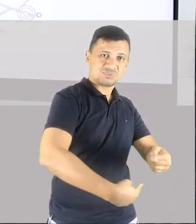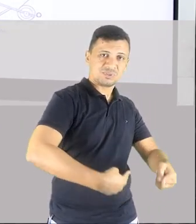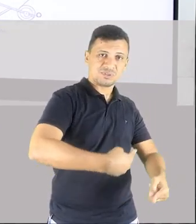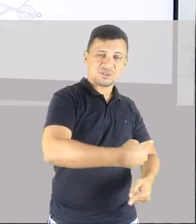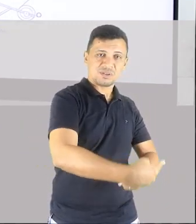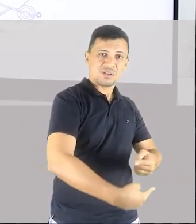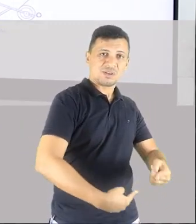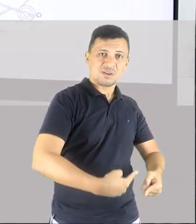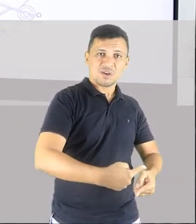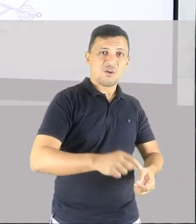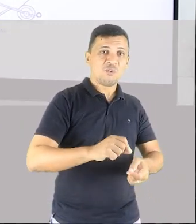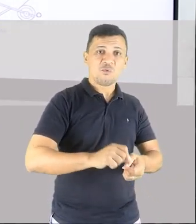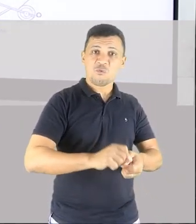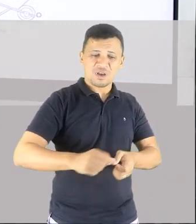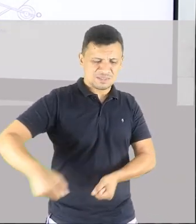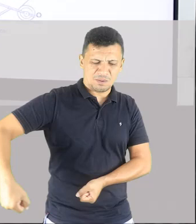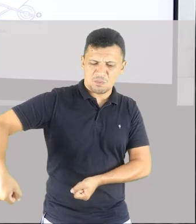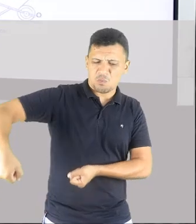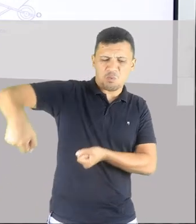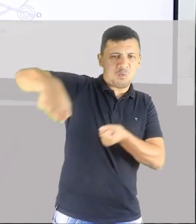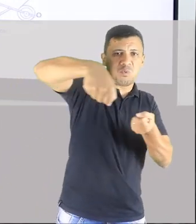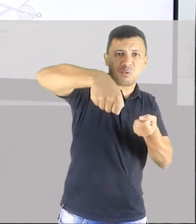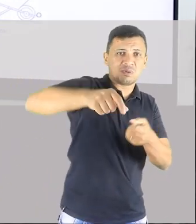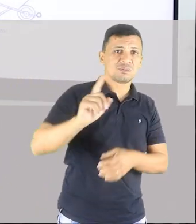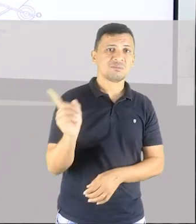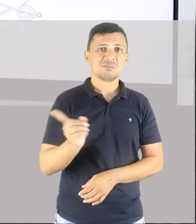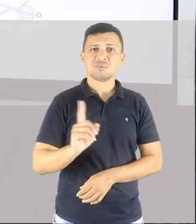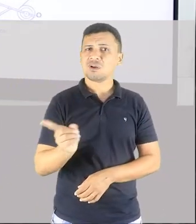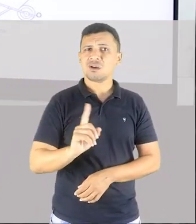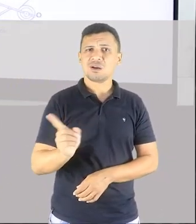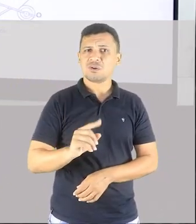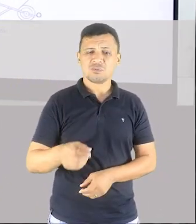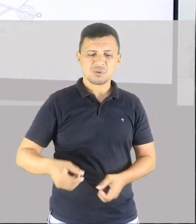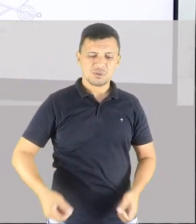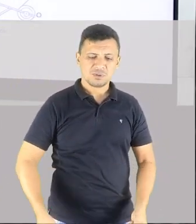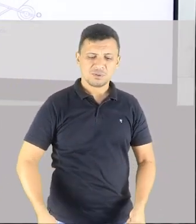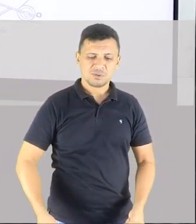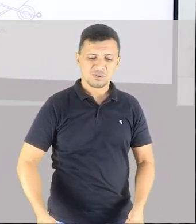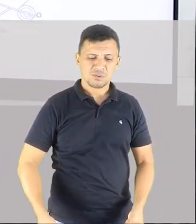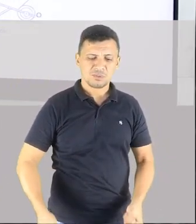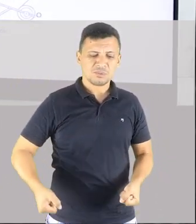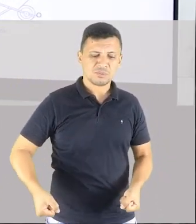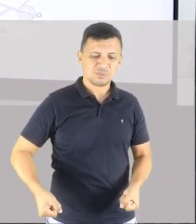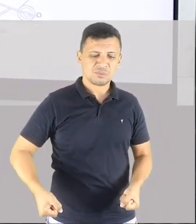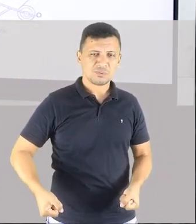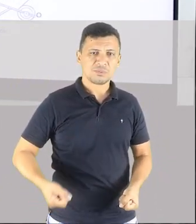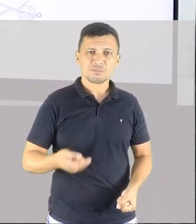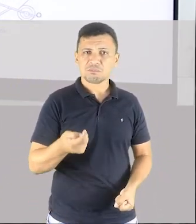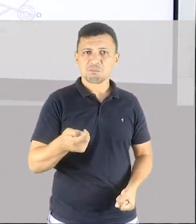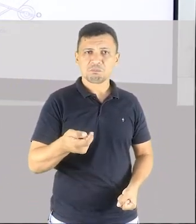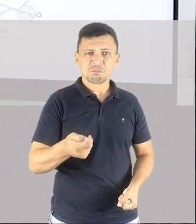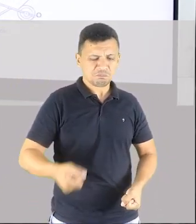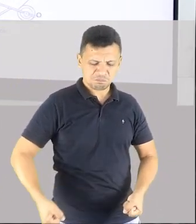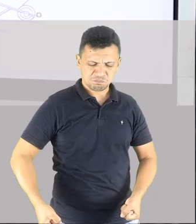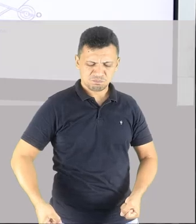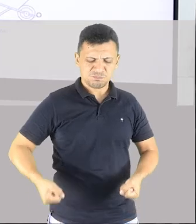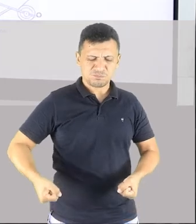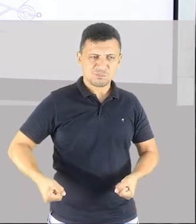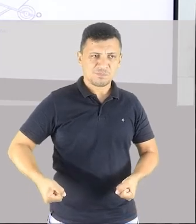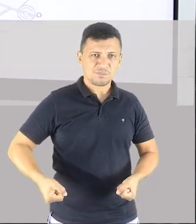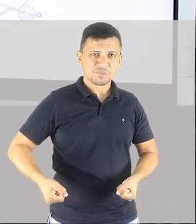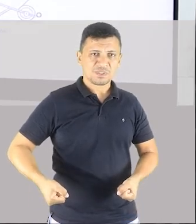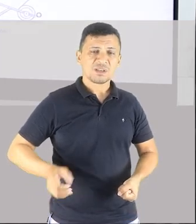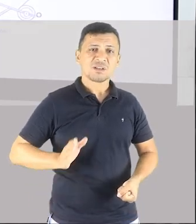vai fazer o giro completo não, meus amigos e minhas amigas. Não precisa isso. É só um giro pequeno, ó. Levantou, já deu